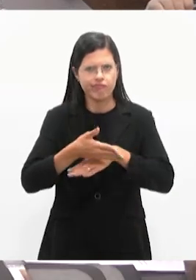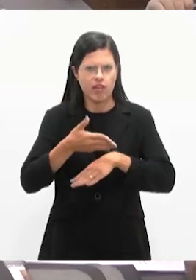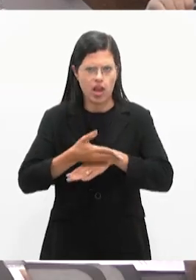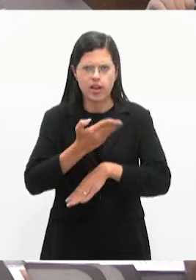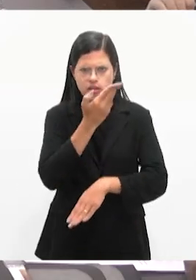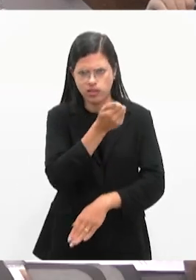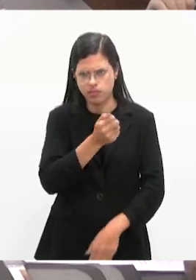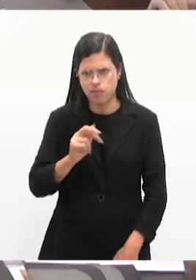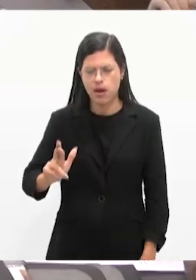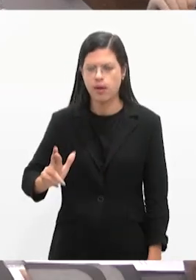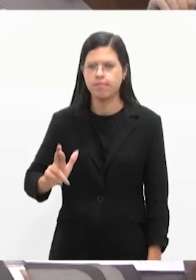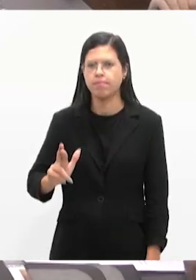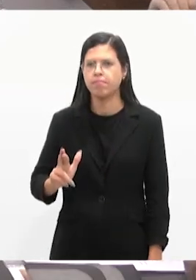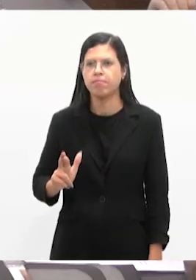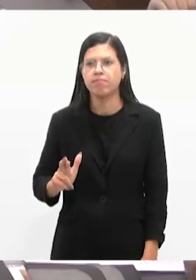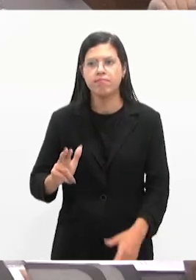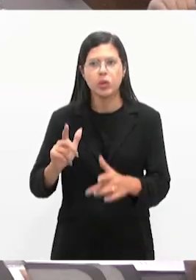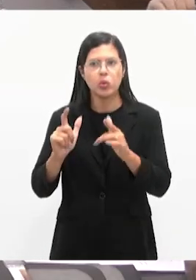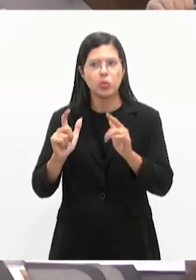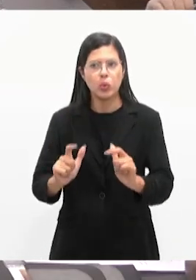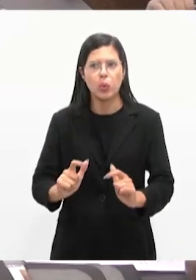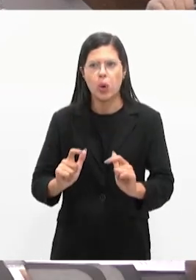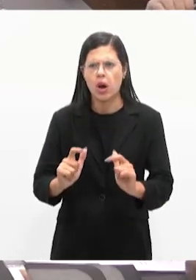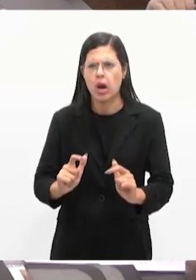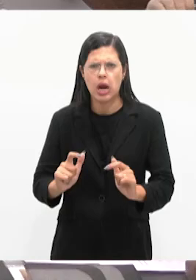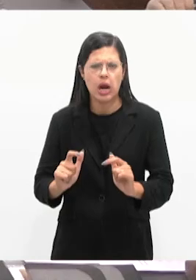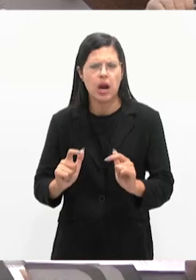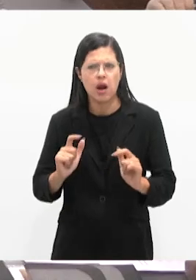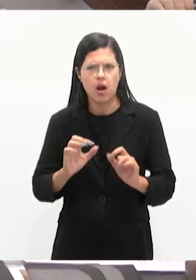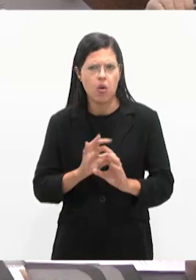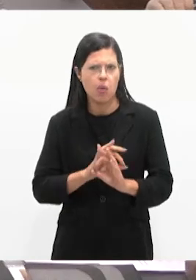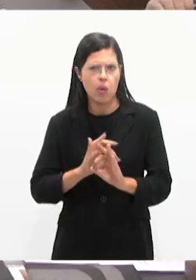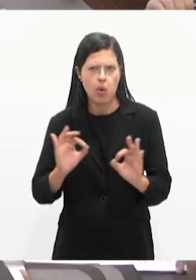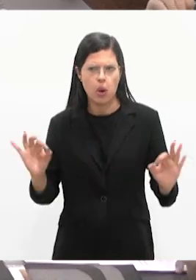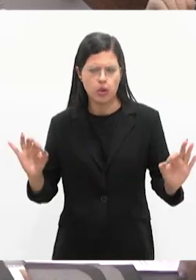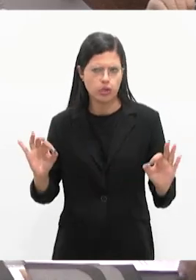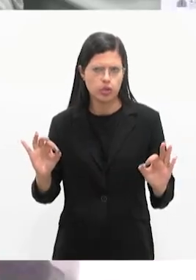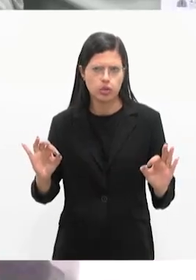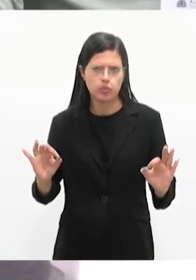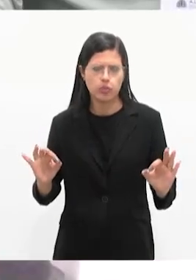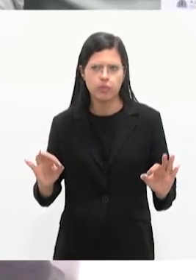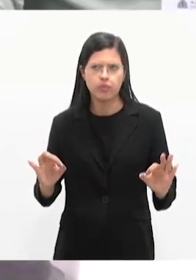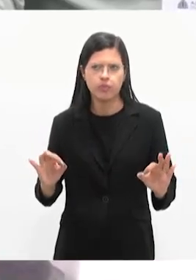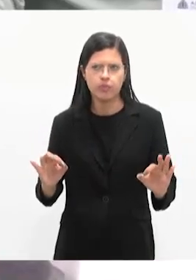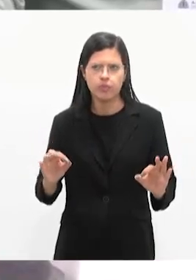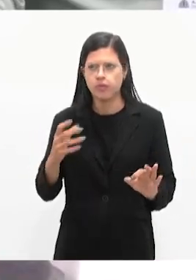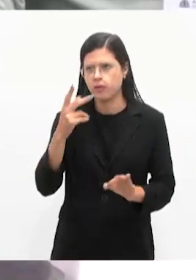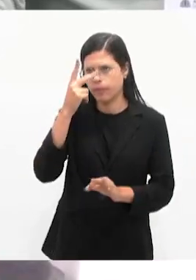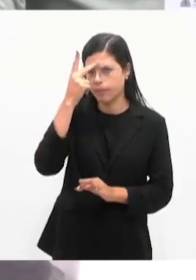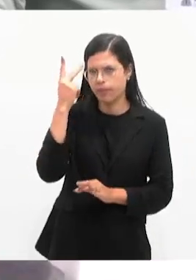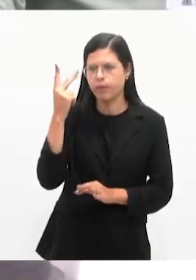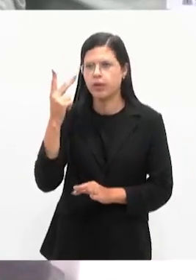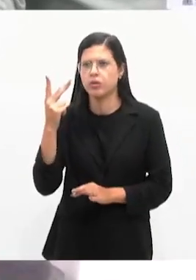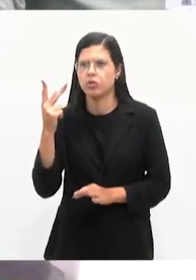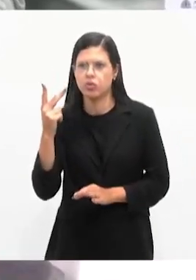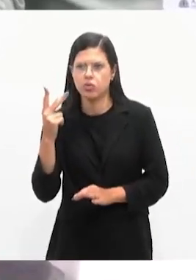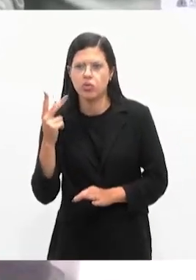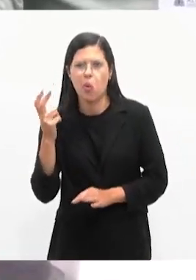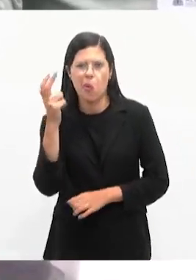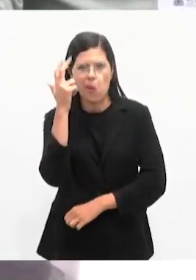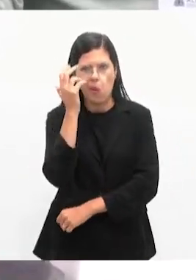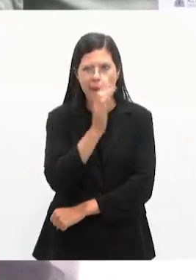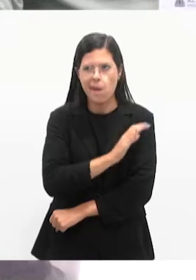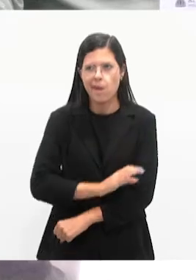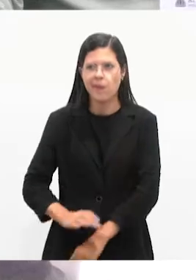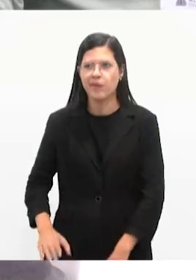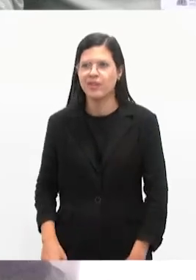Bukowski, e é um local alternativo, um local de gente descolada, um local Mink vai cult. disputar com o